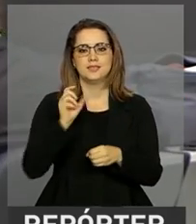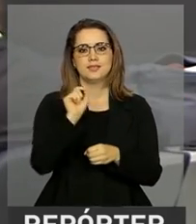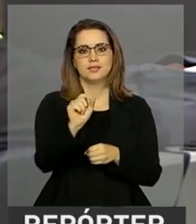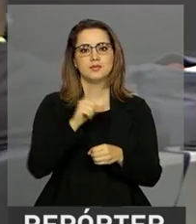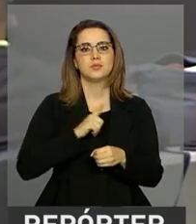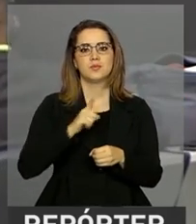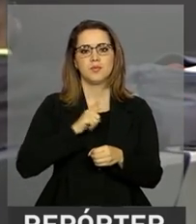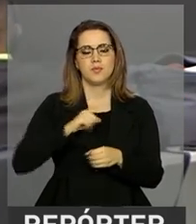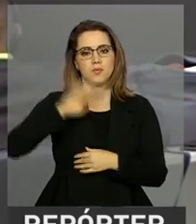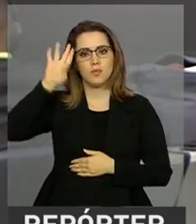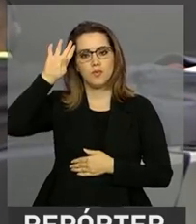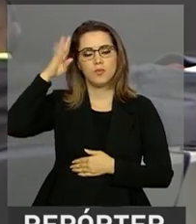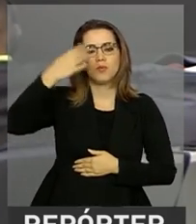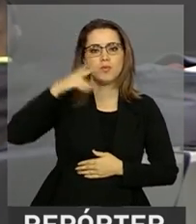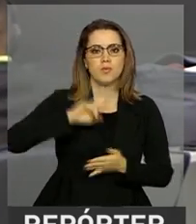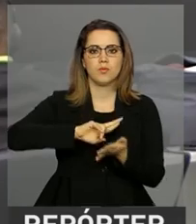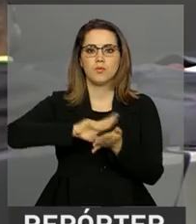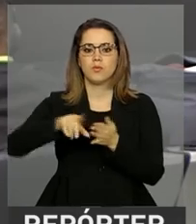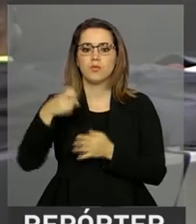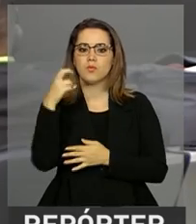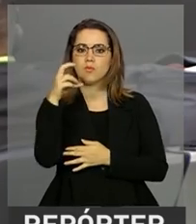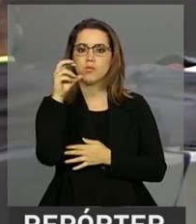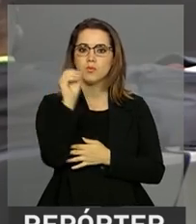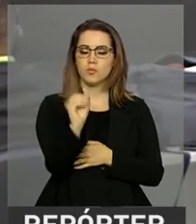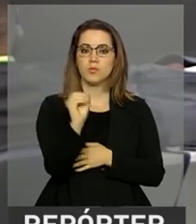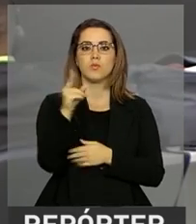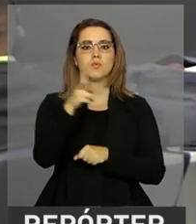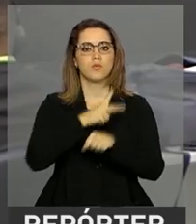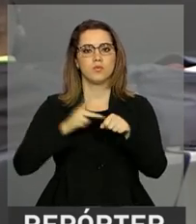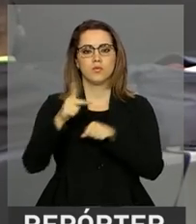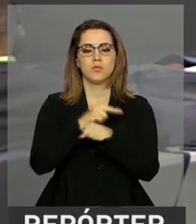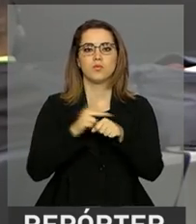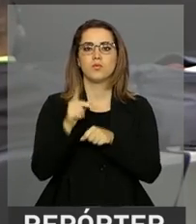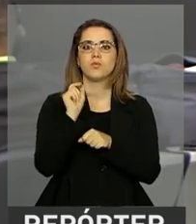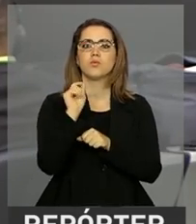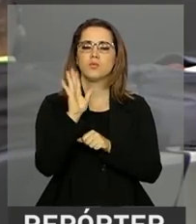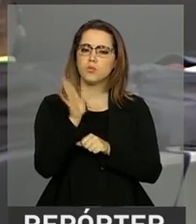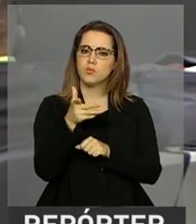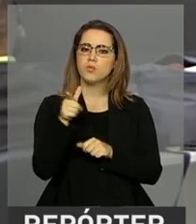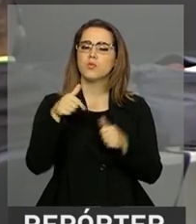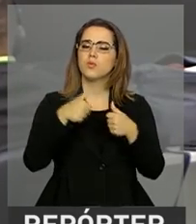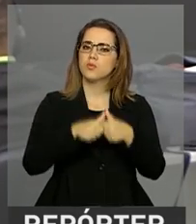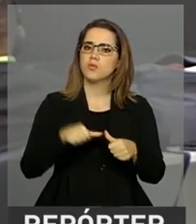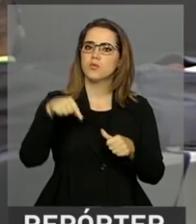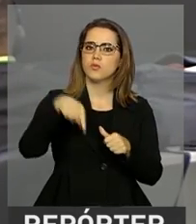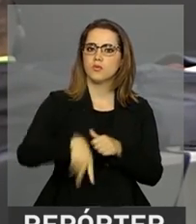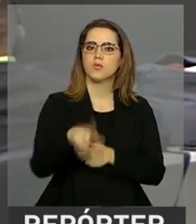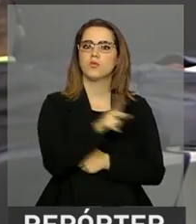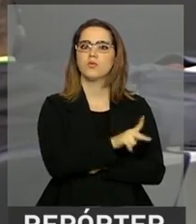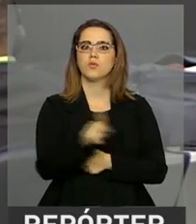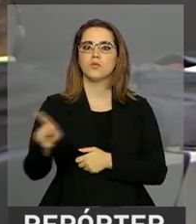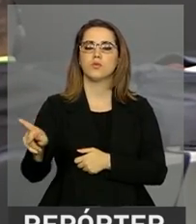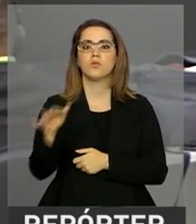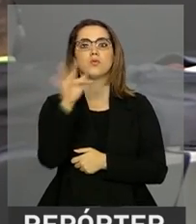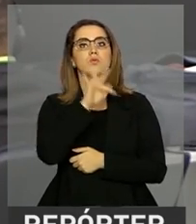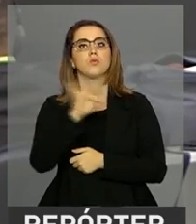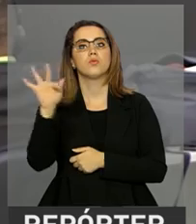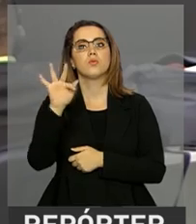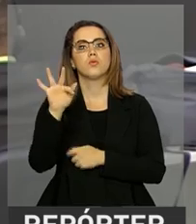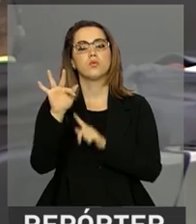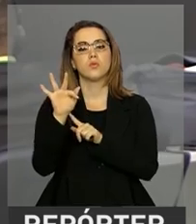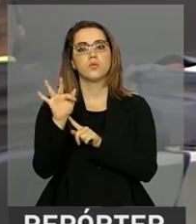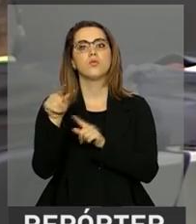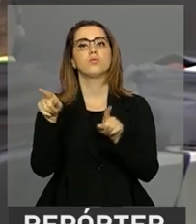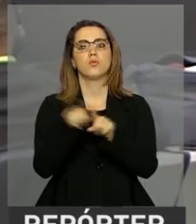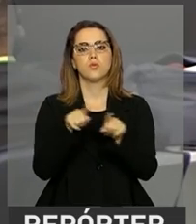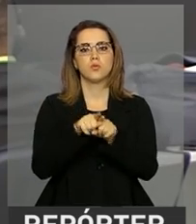de governo e de estado de 50 países. Entre eles, já está no Rio de Janeiro o presidente da França, François Hollande, e